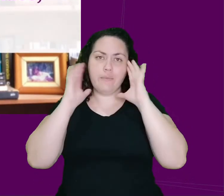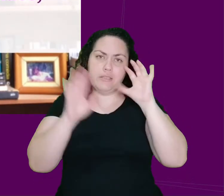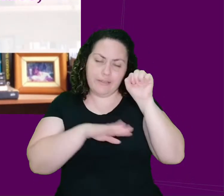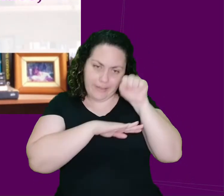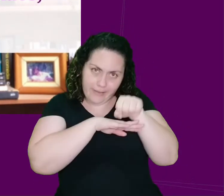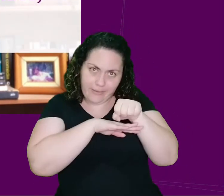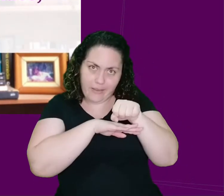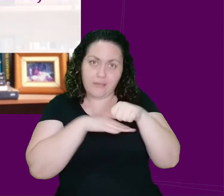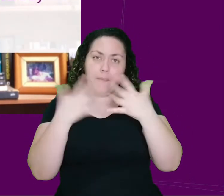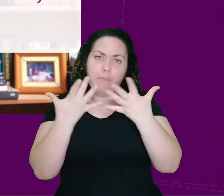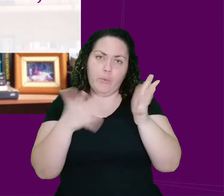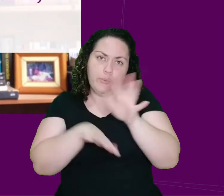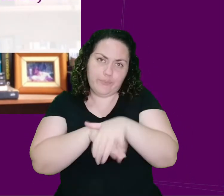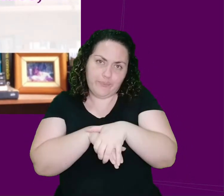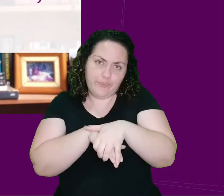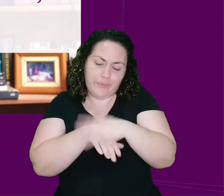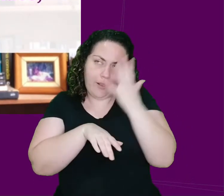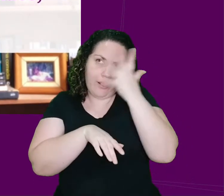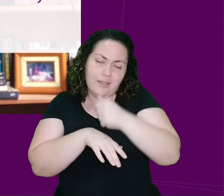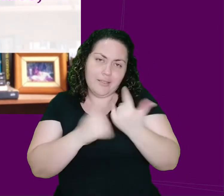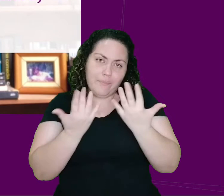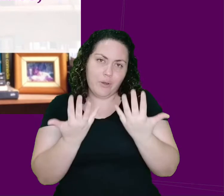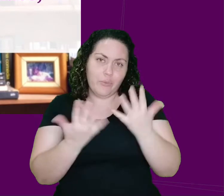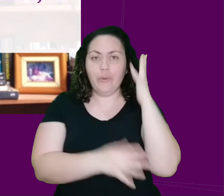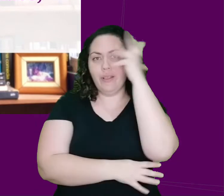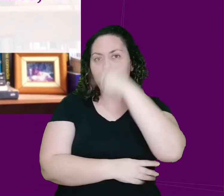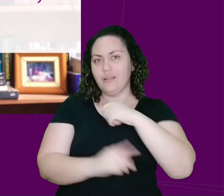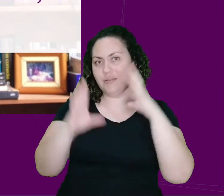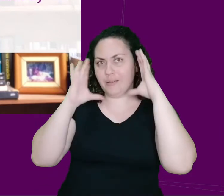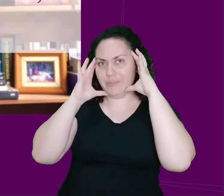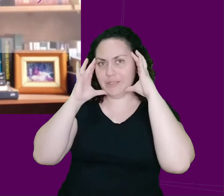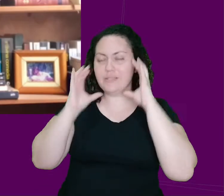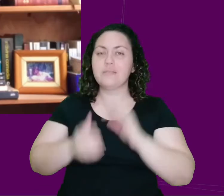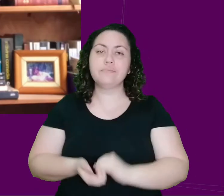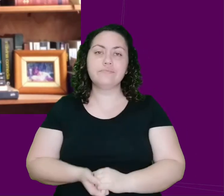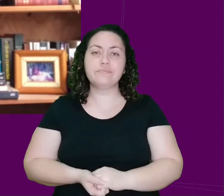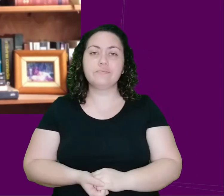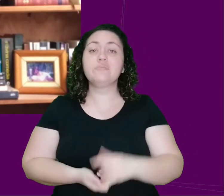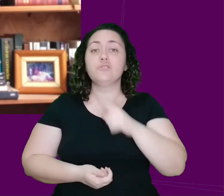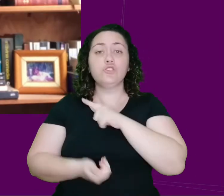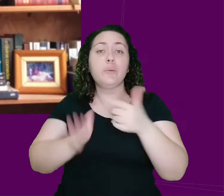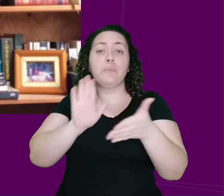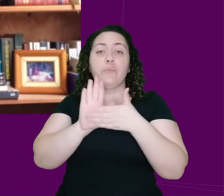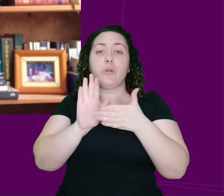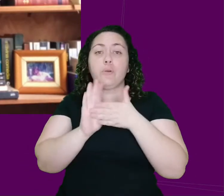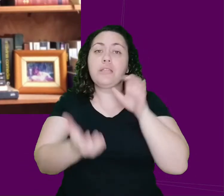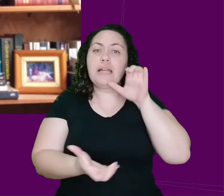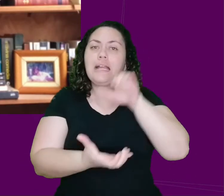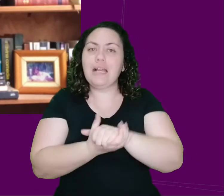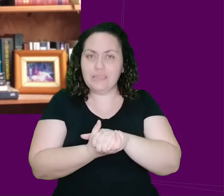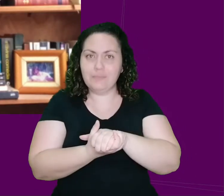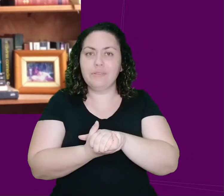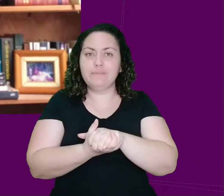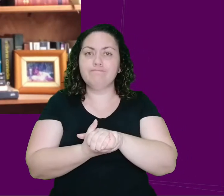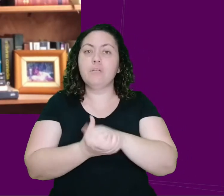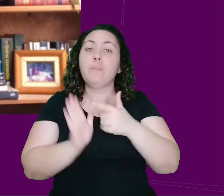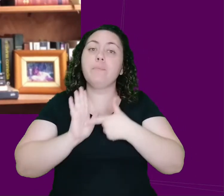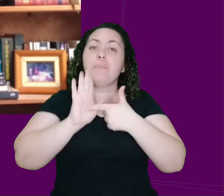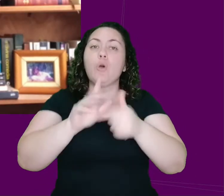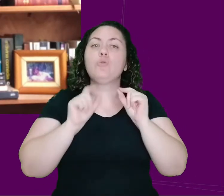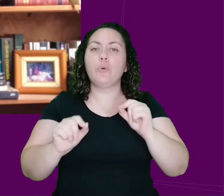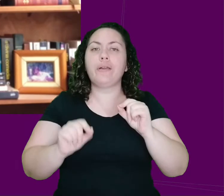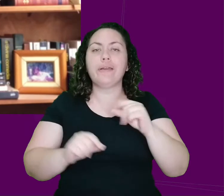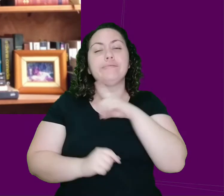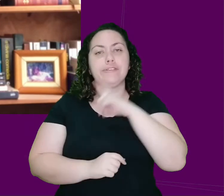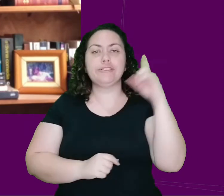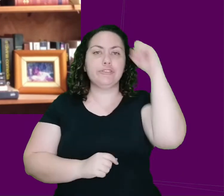as mãozinhas cruzadas. Lindas mãos, linda cabeça. A proposta de casamento é emblemática dessa dificuldade